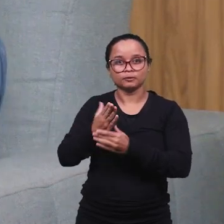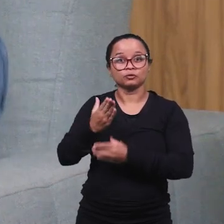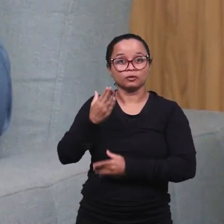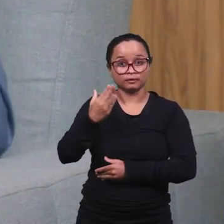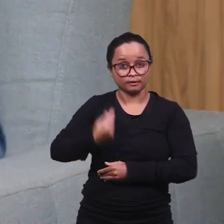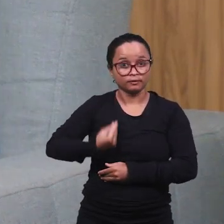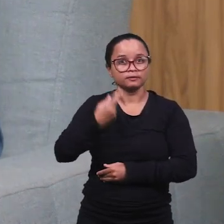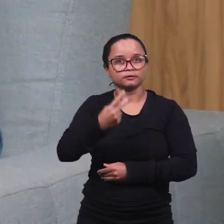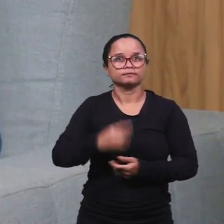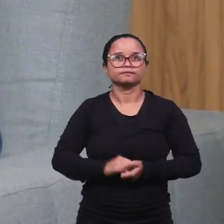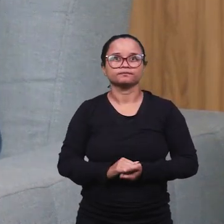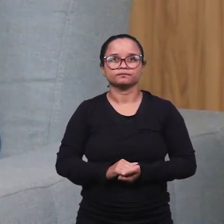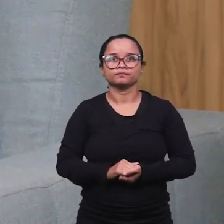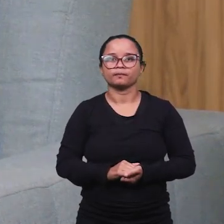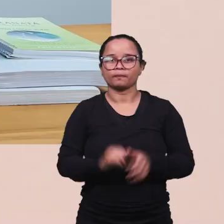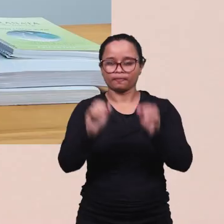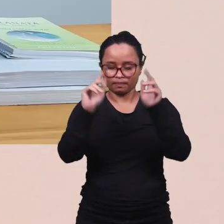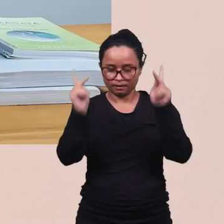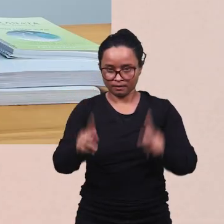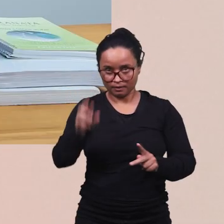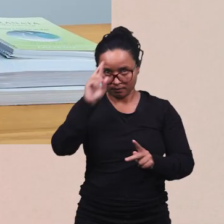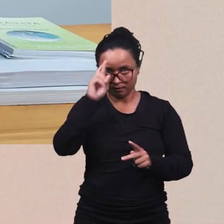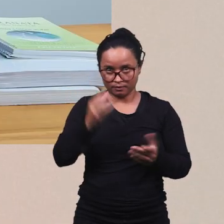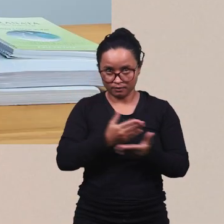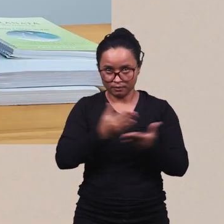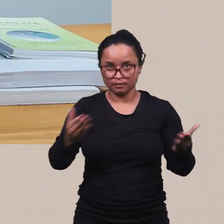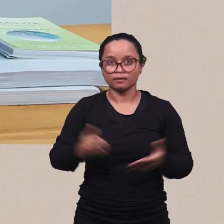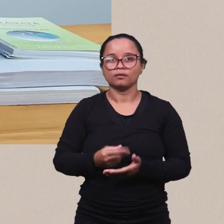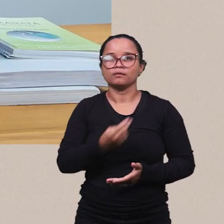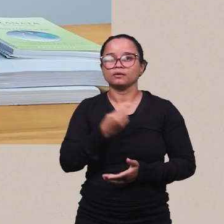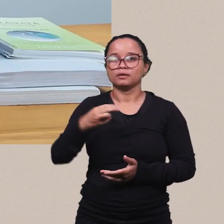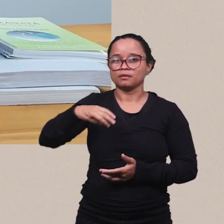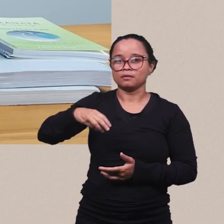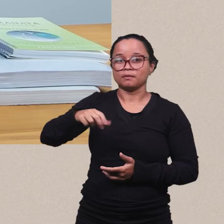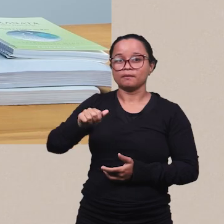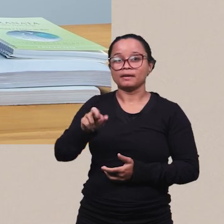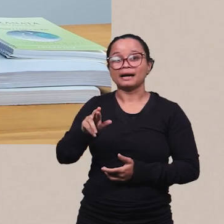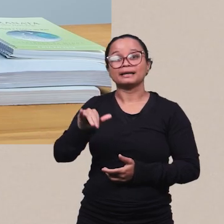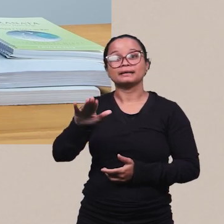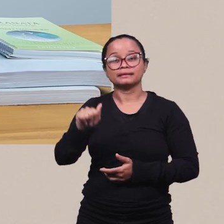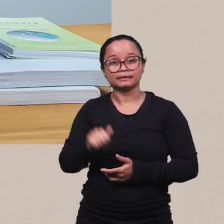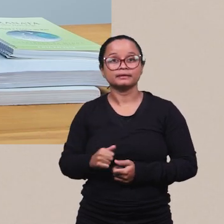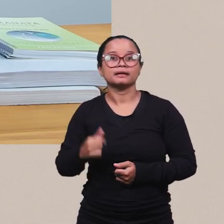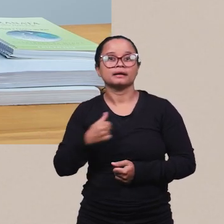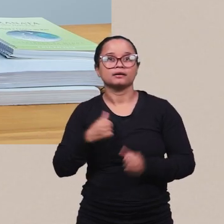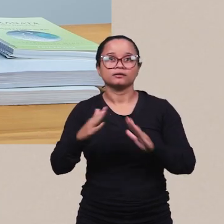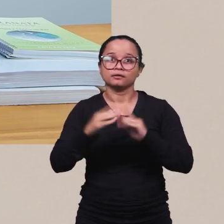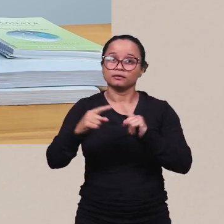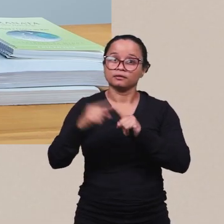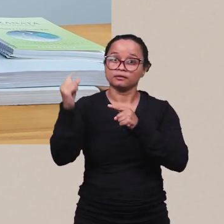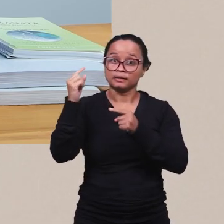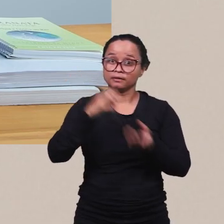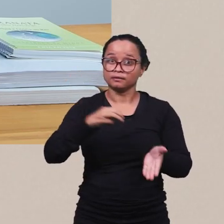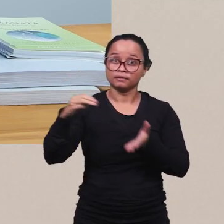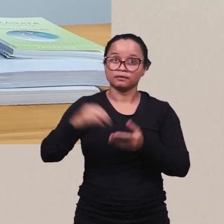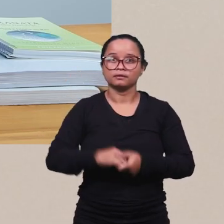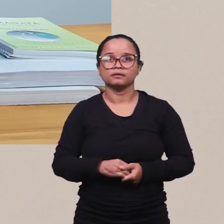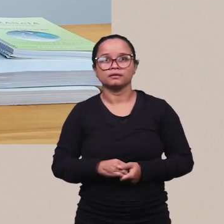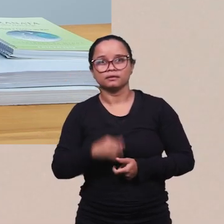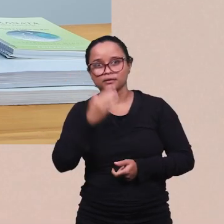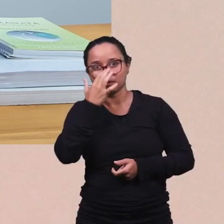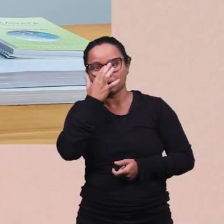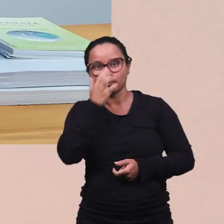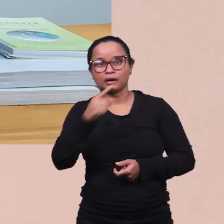Senhor. Vamos assistir mais vídeos. A paz do Senhor, sou Maria Lúcia Mansur, faço parte da Igreja Cristã